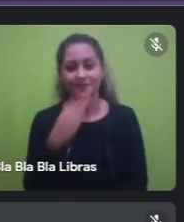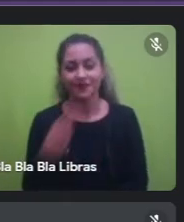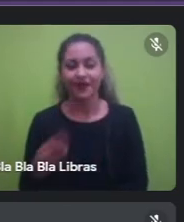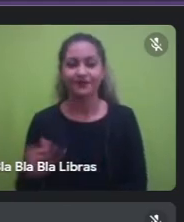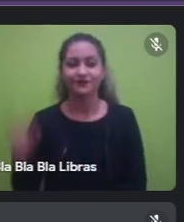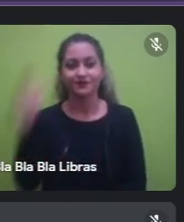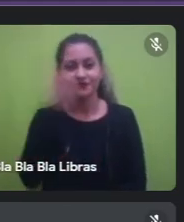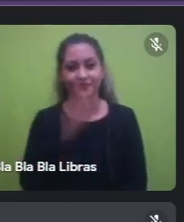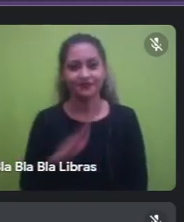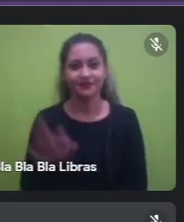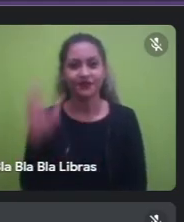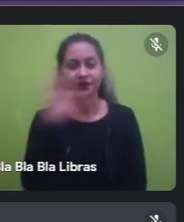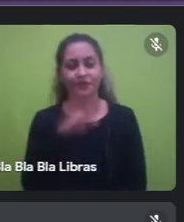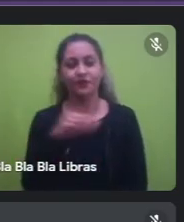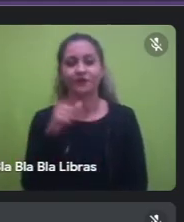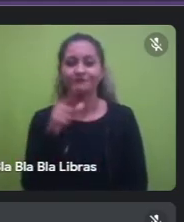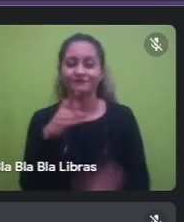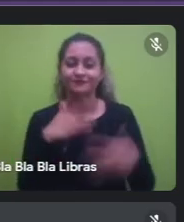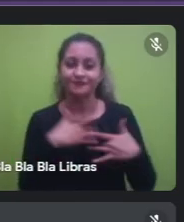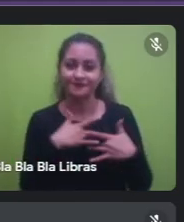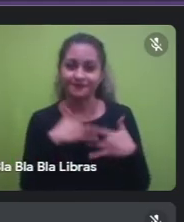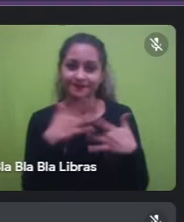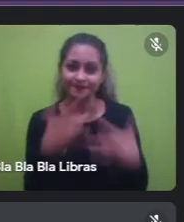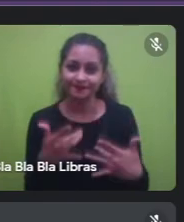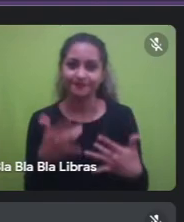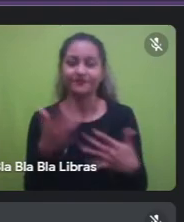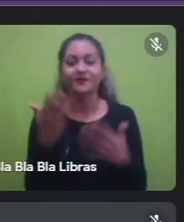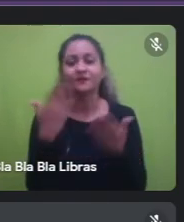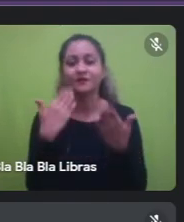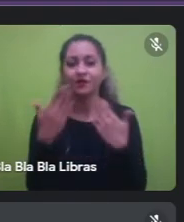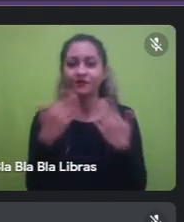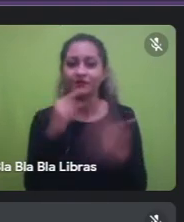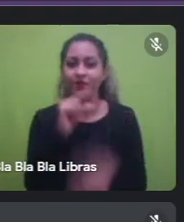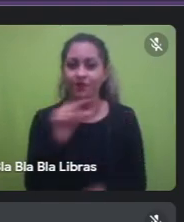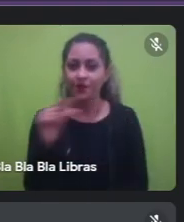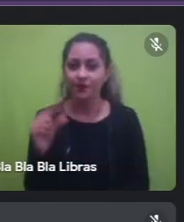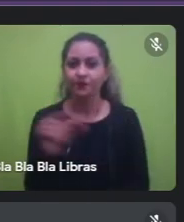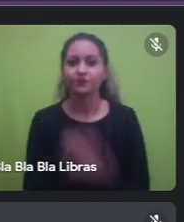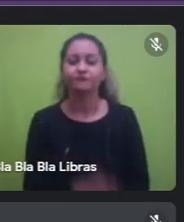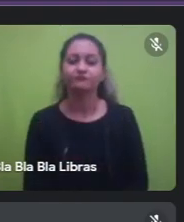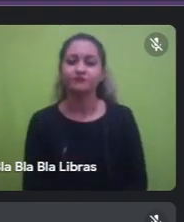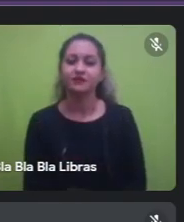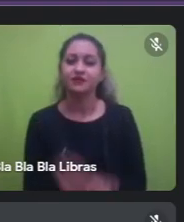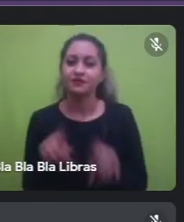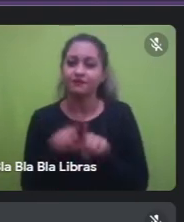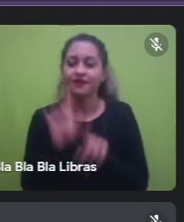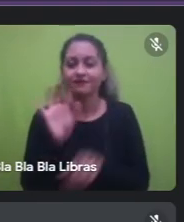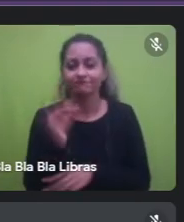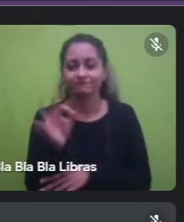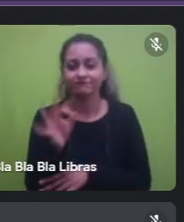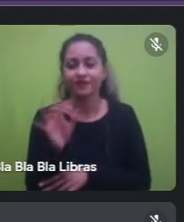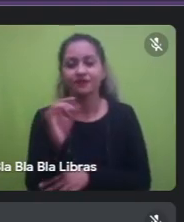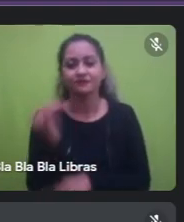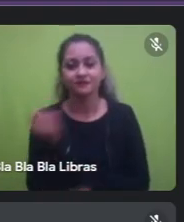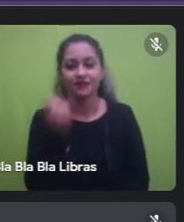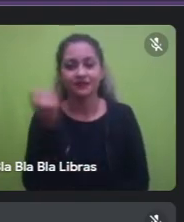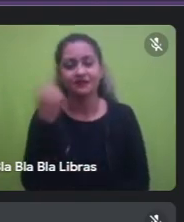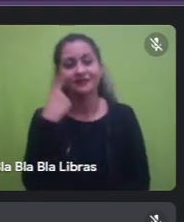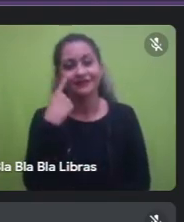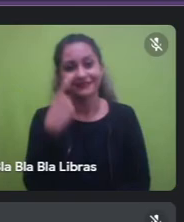né, sua disponibilidade, né, para conversar aqui um pouco com a gente, né, realmente é um assunto bastante